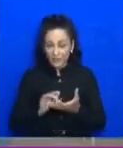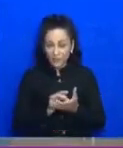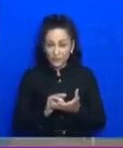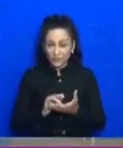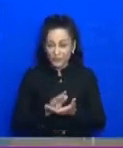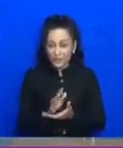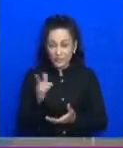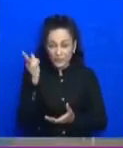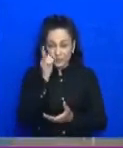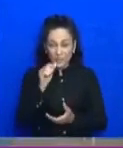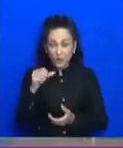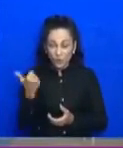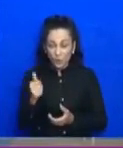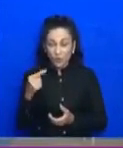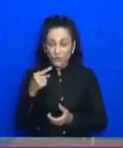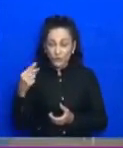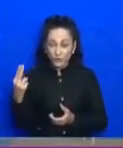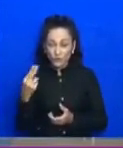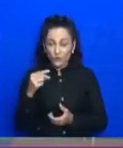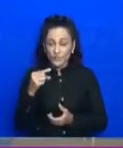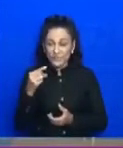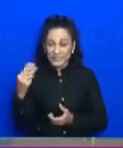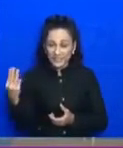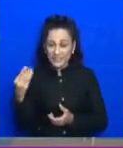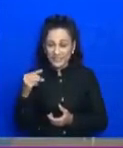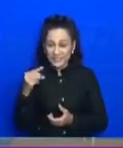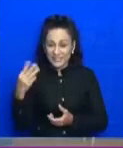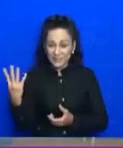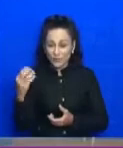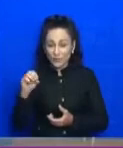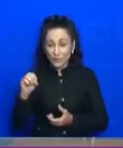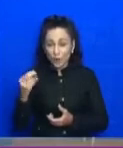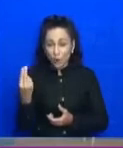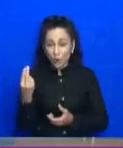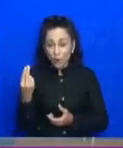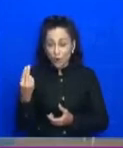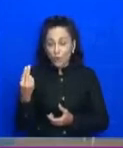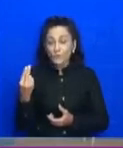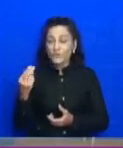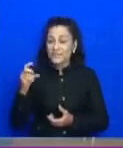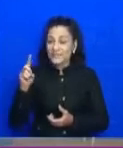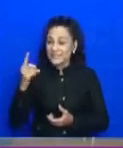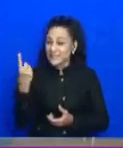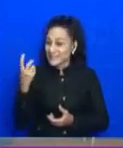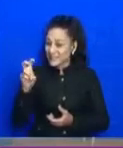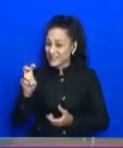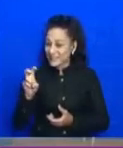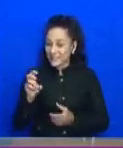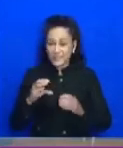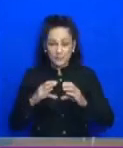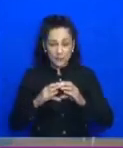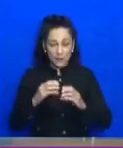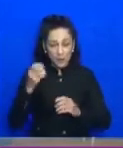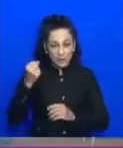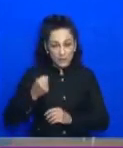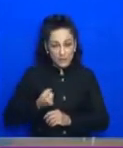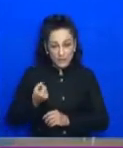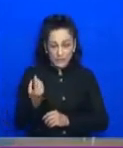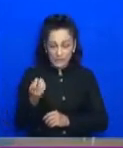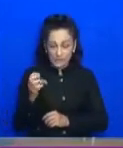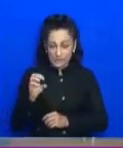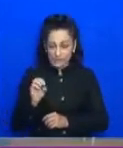Fácil você ganha acertando 11, 12, 13, 14 ou 15 números. Bola branca, número 10. Branca,